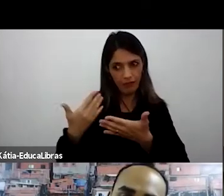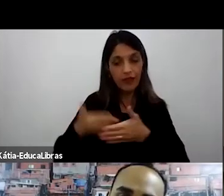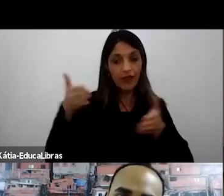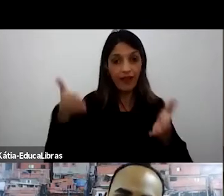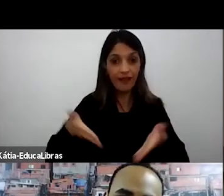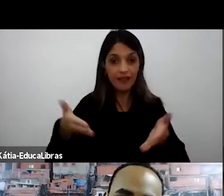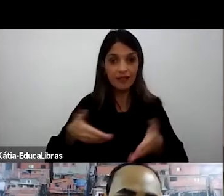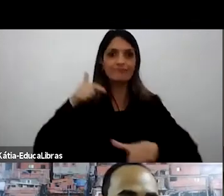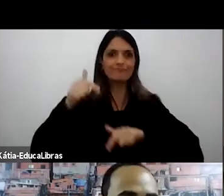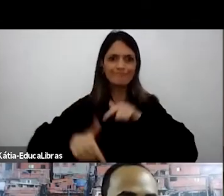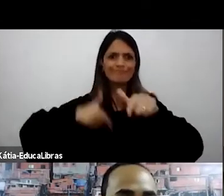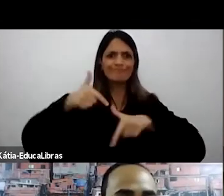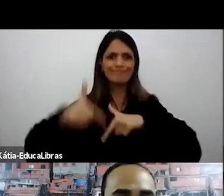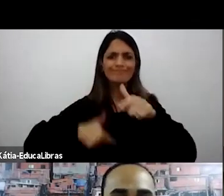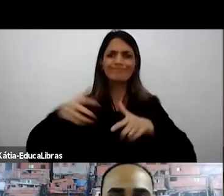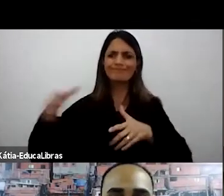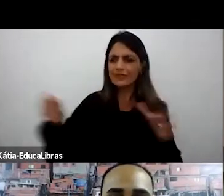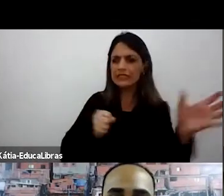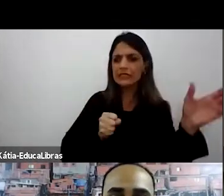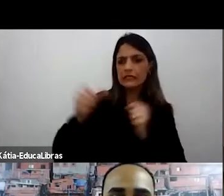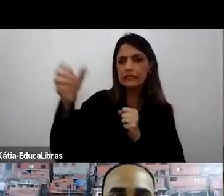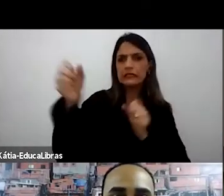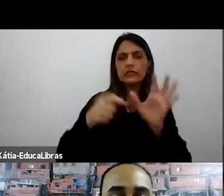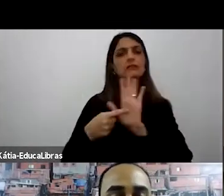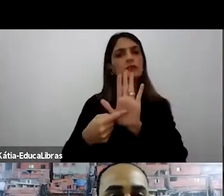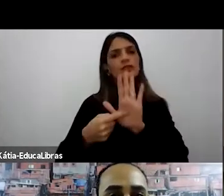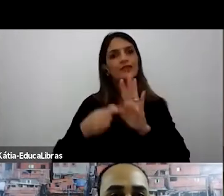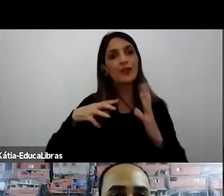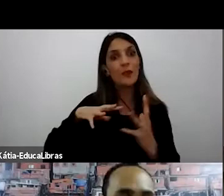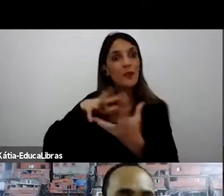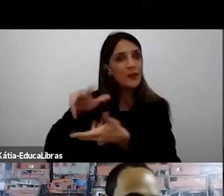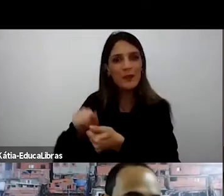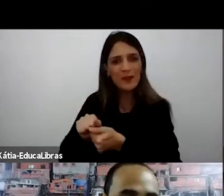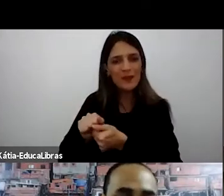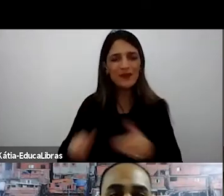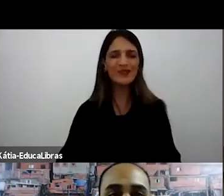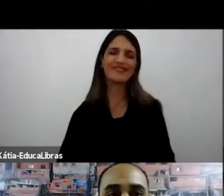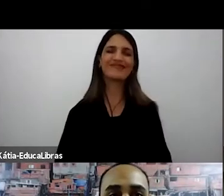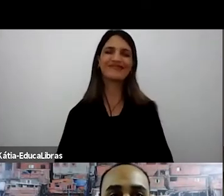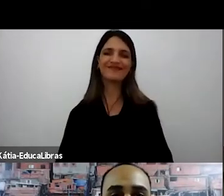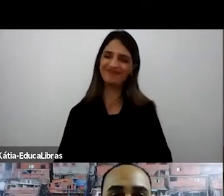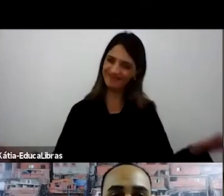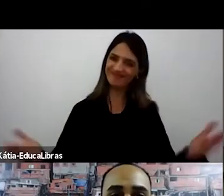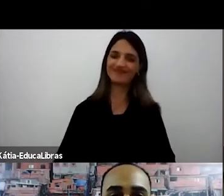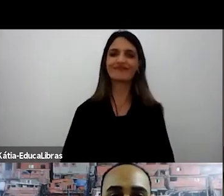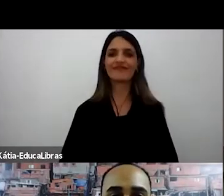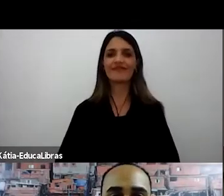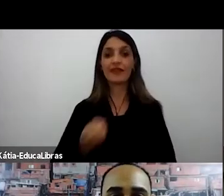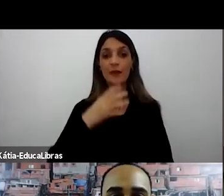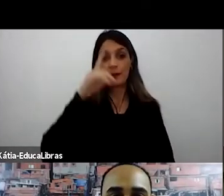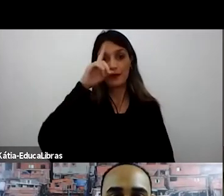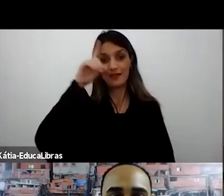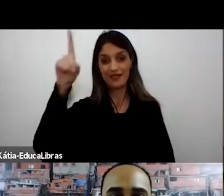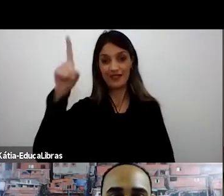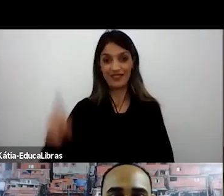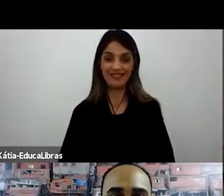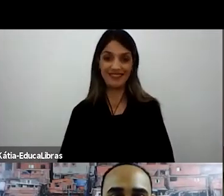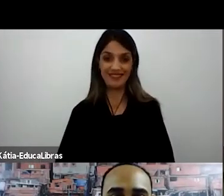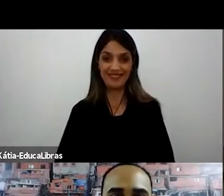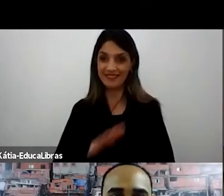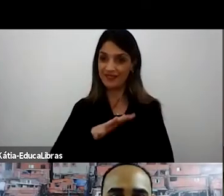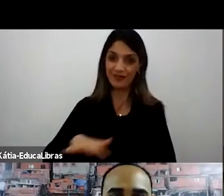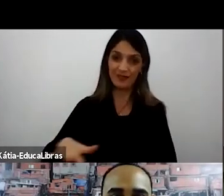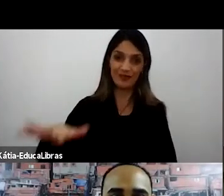Não é nem criando, é trazendo para o mundo. Vamos lá, Dani, obrigada. Bom dia, Joana. Bom dia,